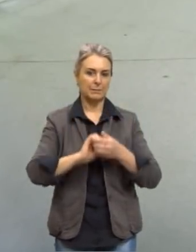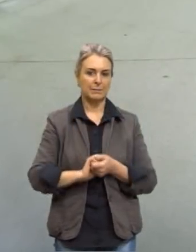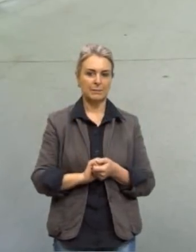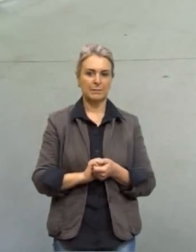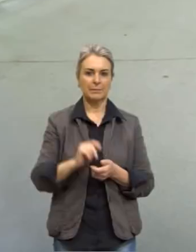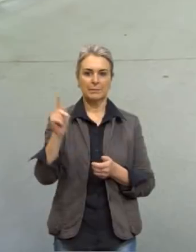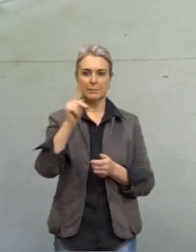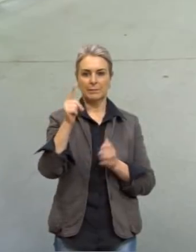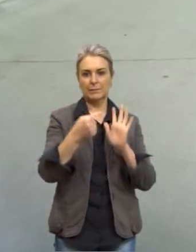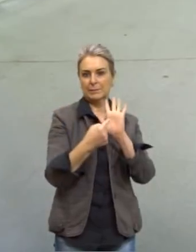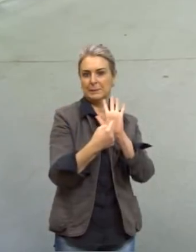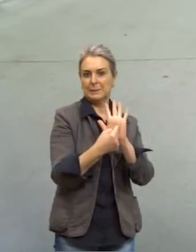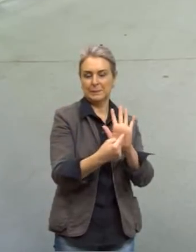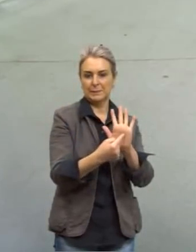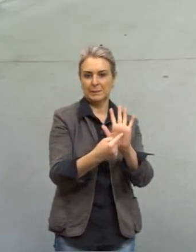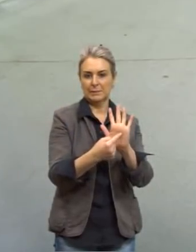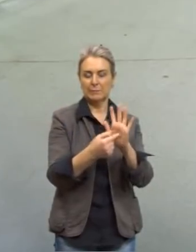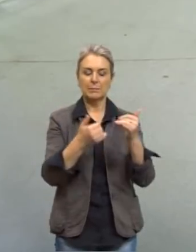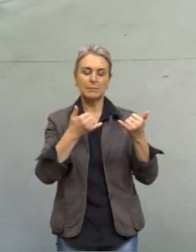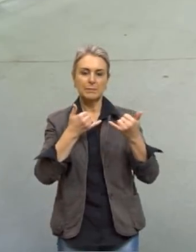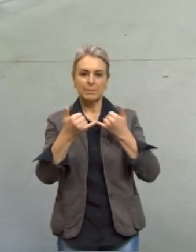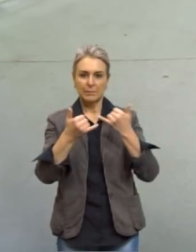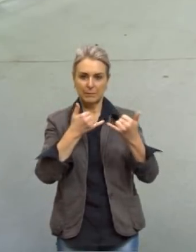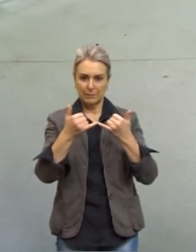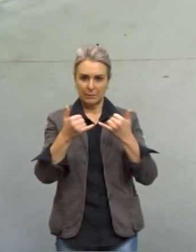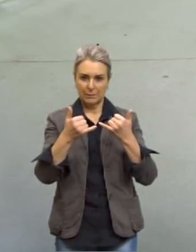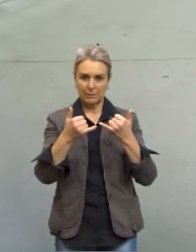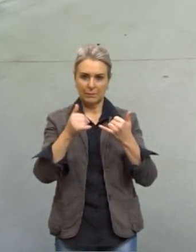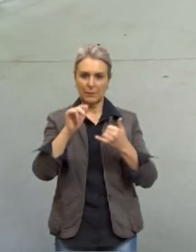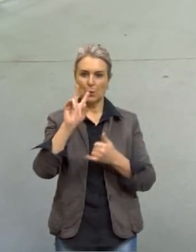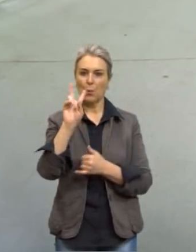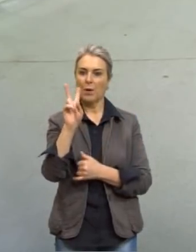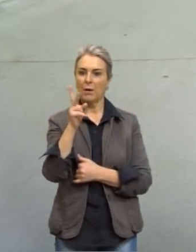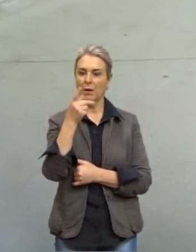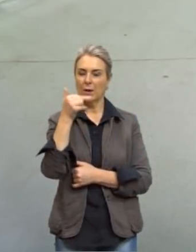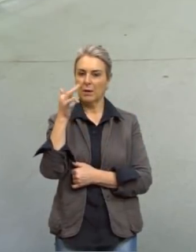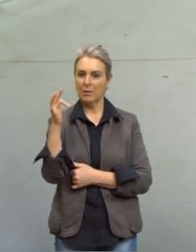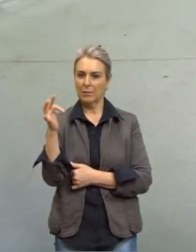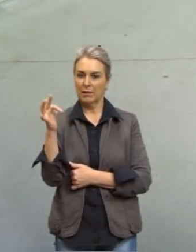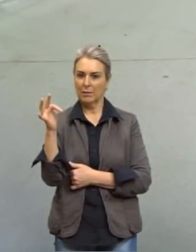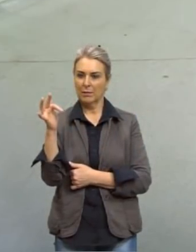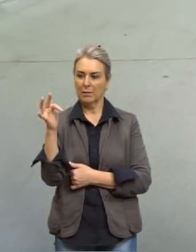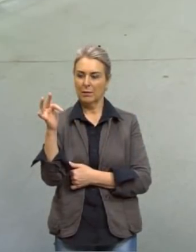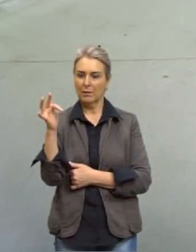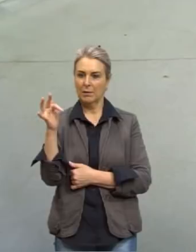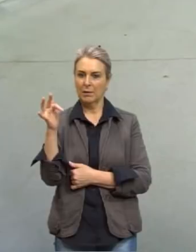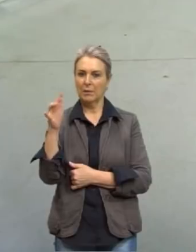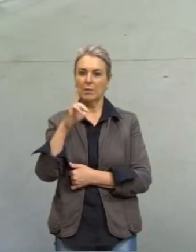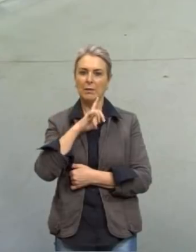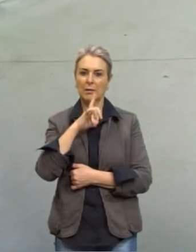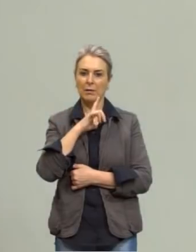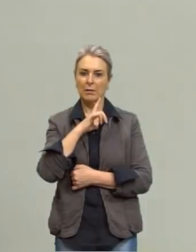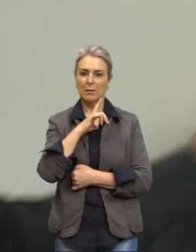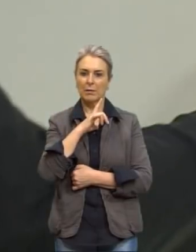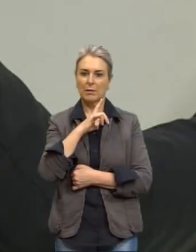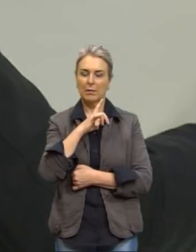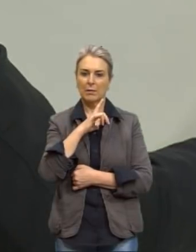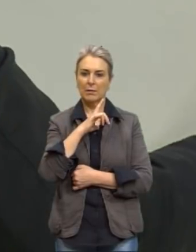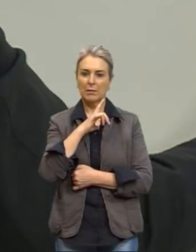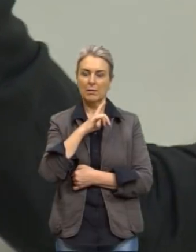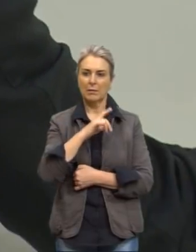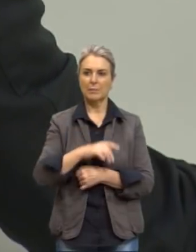e por exemplo a gente sabe que o hf e ele tem